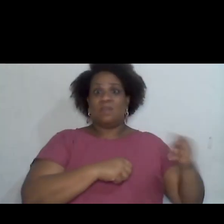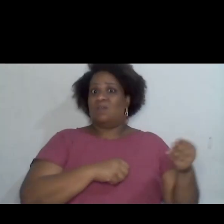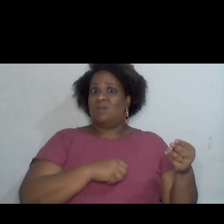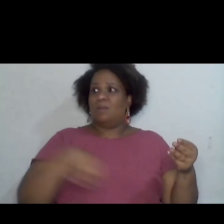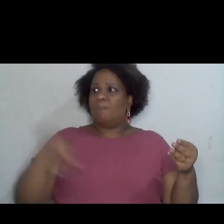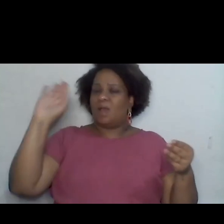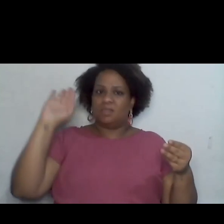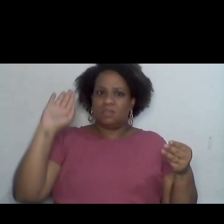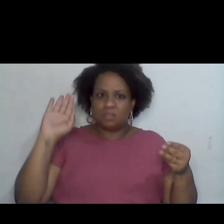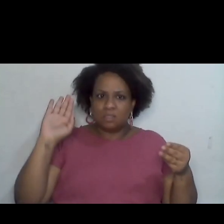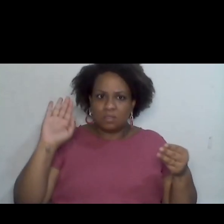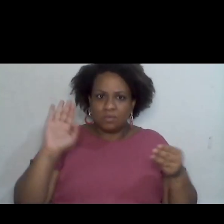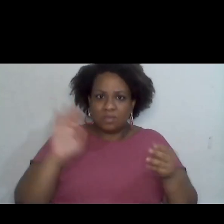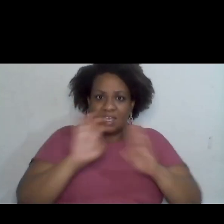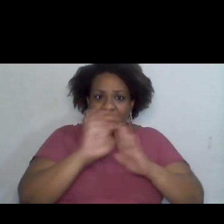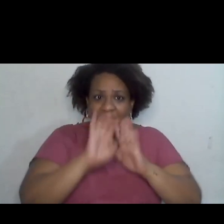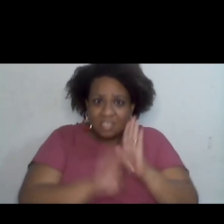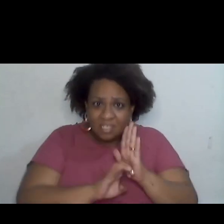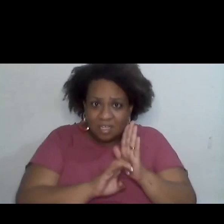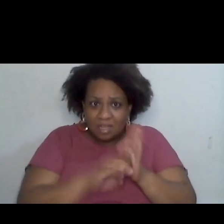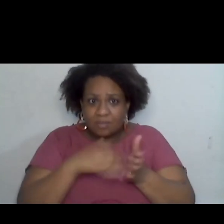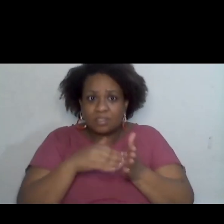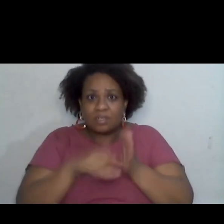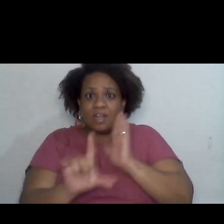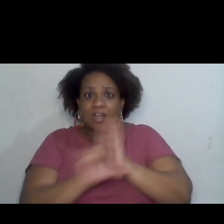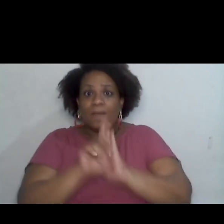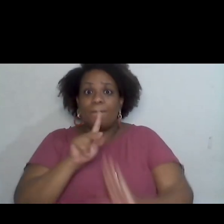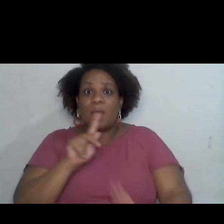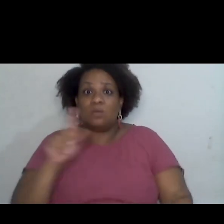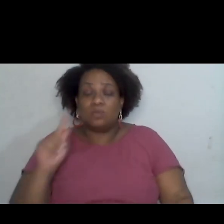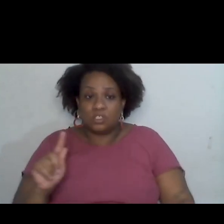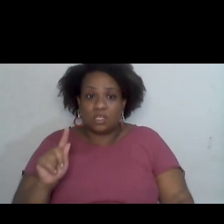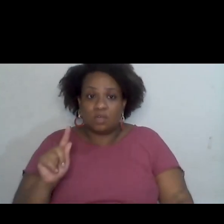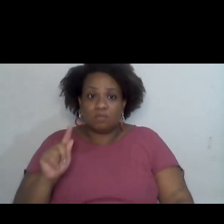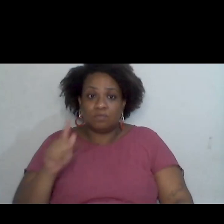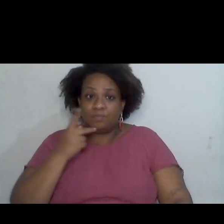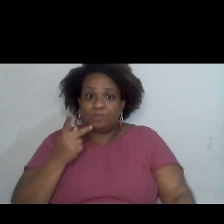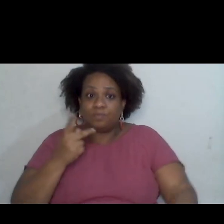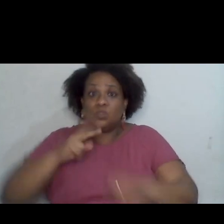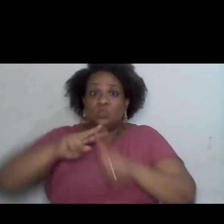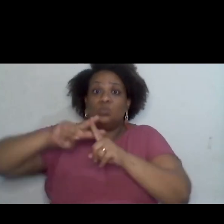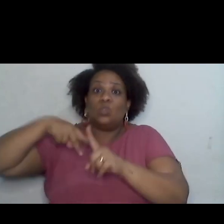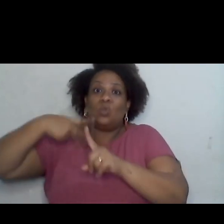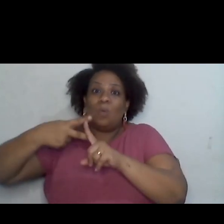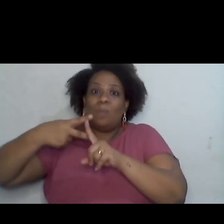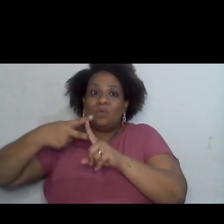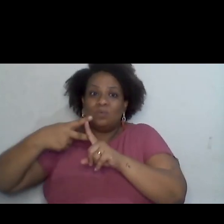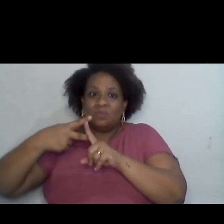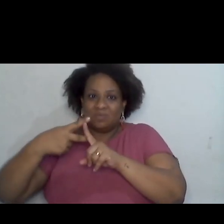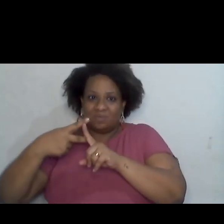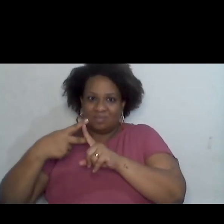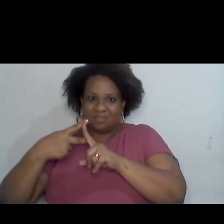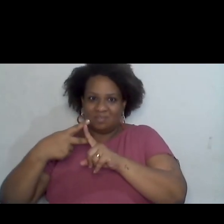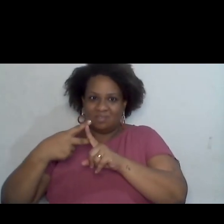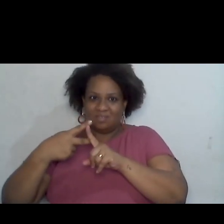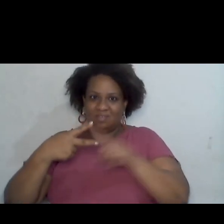os editais setoriais da Lei Paulo Gustavo, como Sara já falou aqui, serão o dobro do melhor momento da